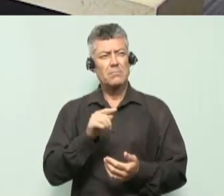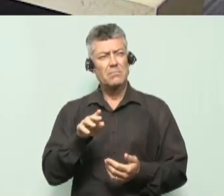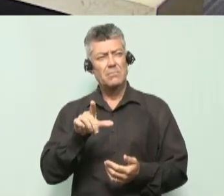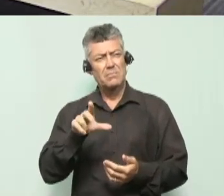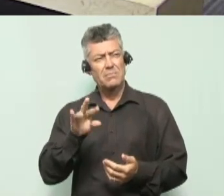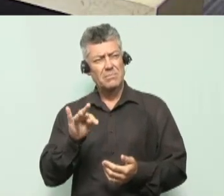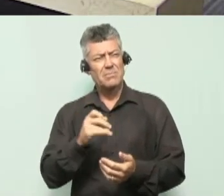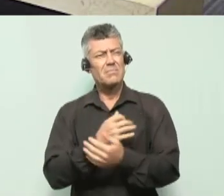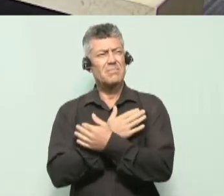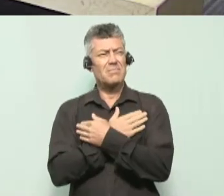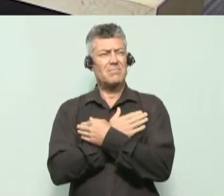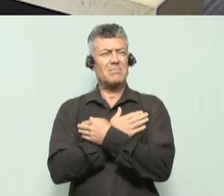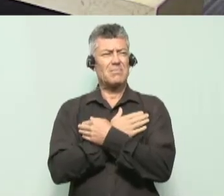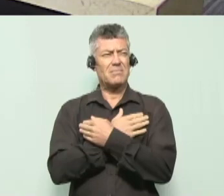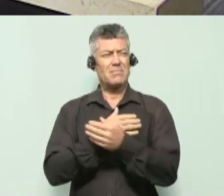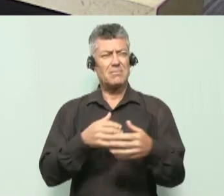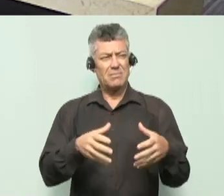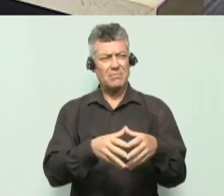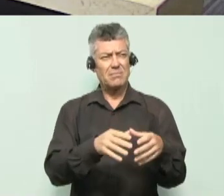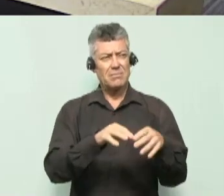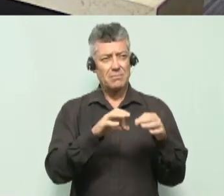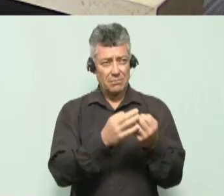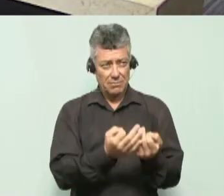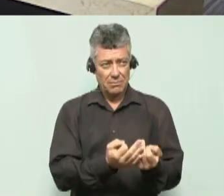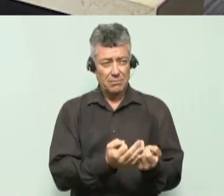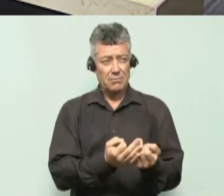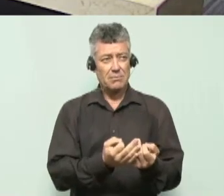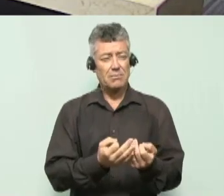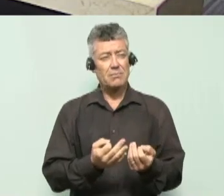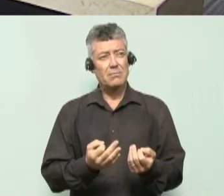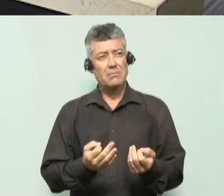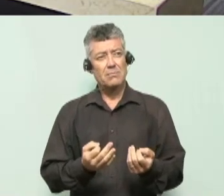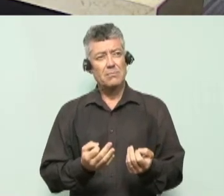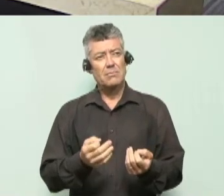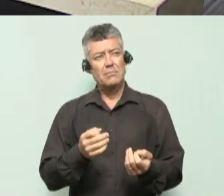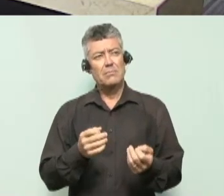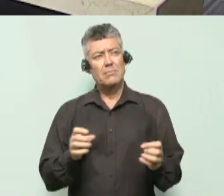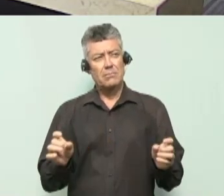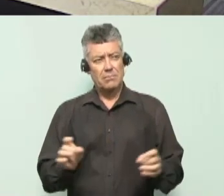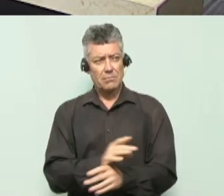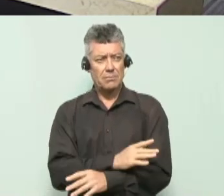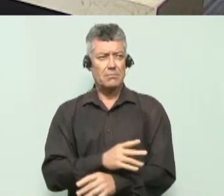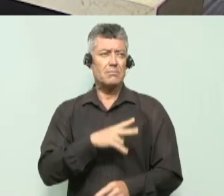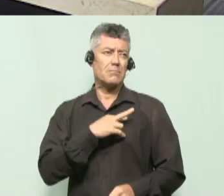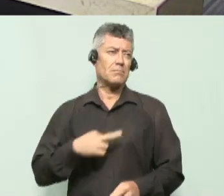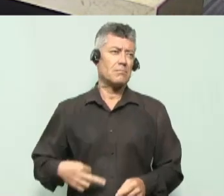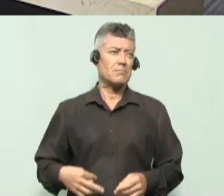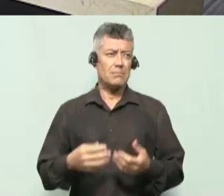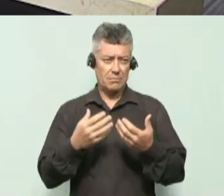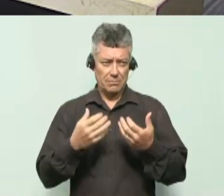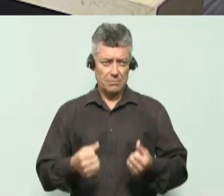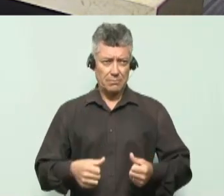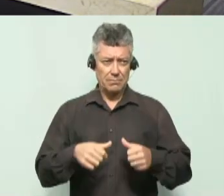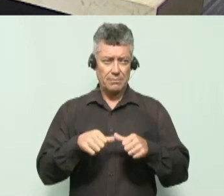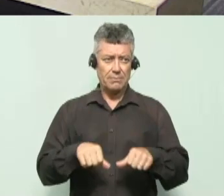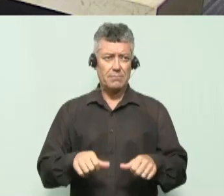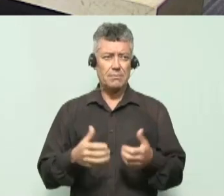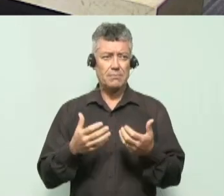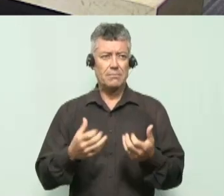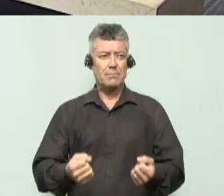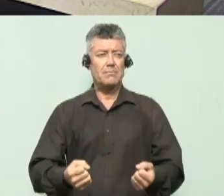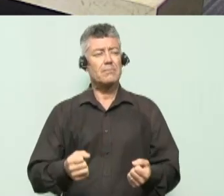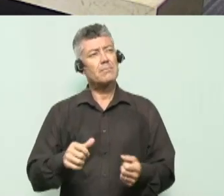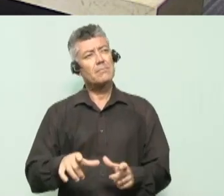primeira discussão, em discussão, encerrada a discussão, a votos, vereadores, que aprovam, como estão,